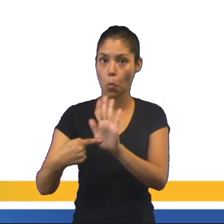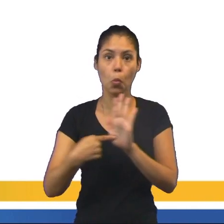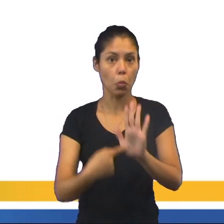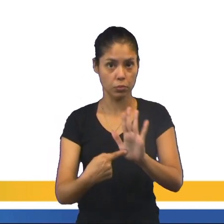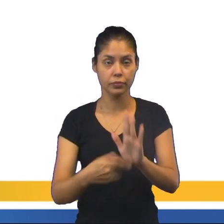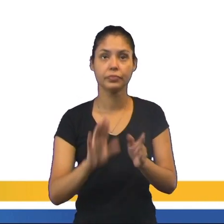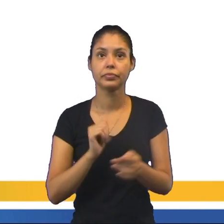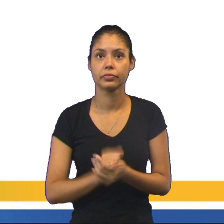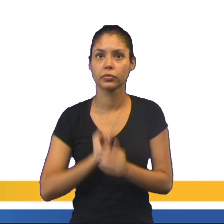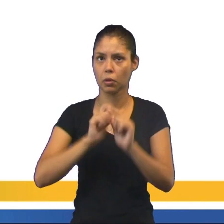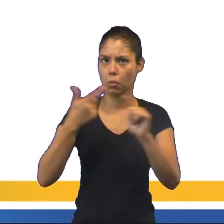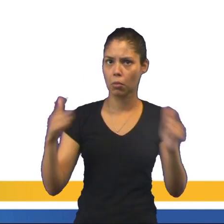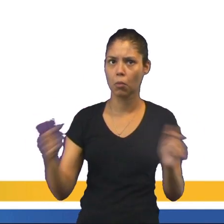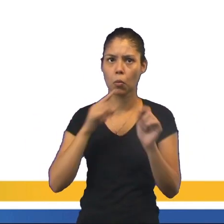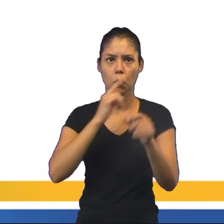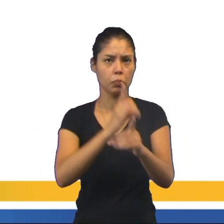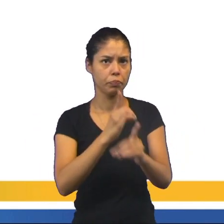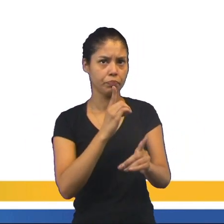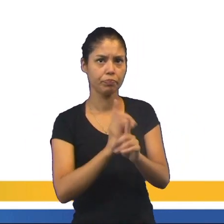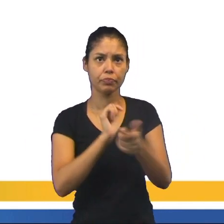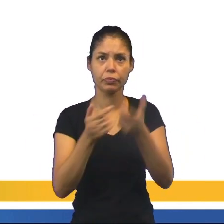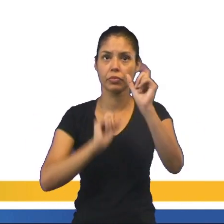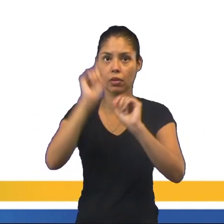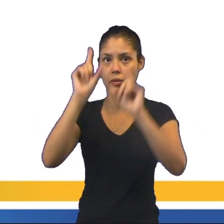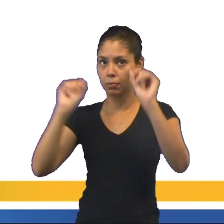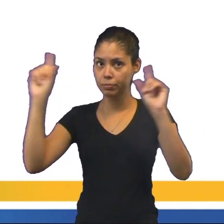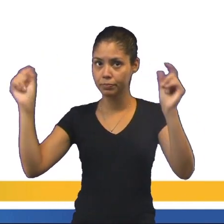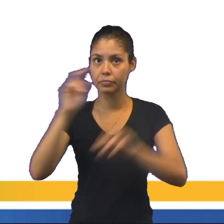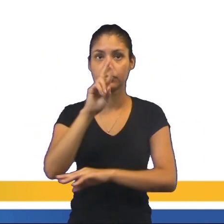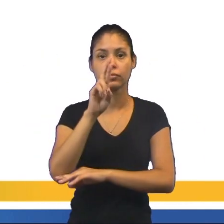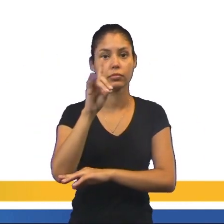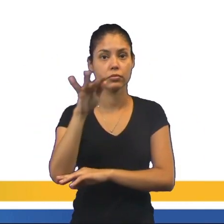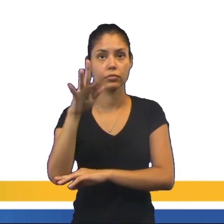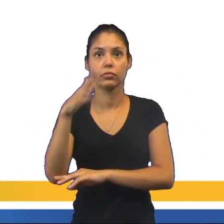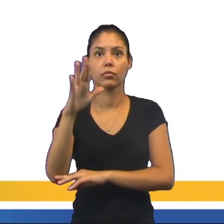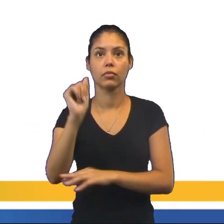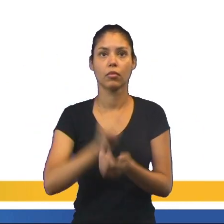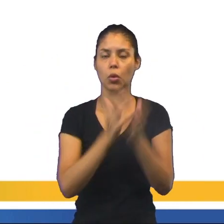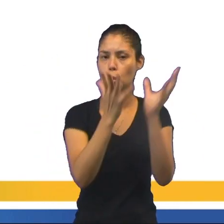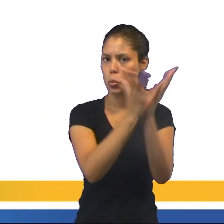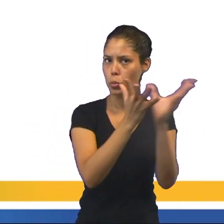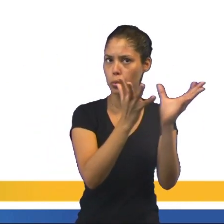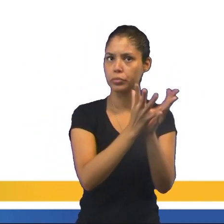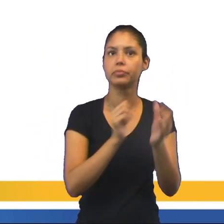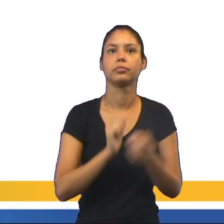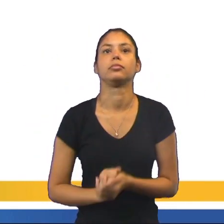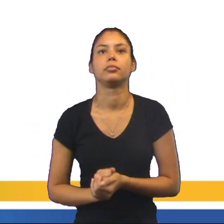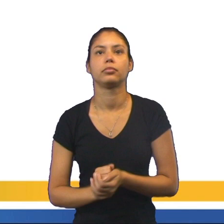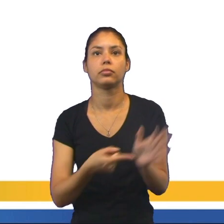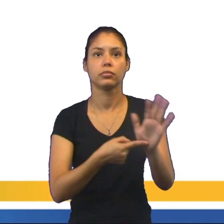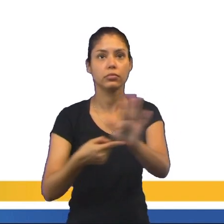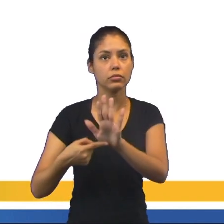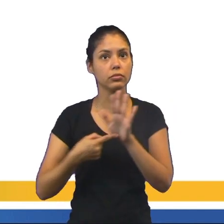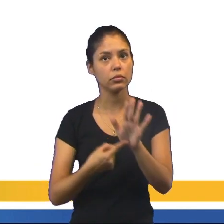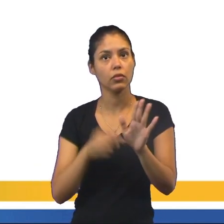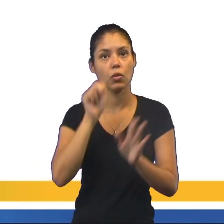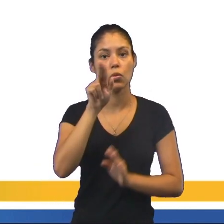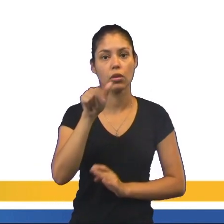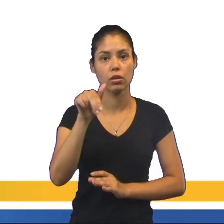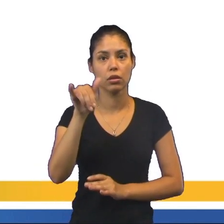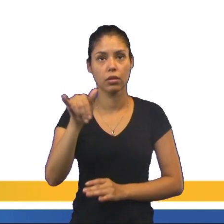maior precisão na identificação das constelações e, conforme a União Astronômica